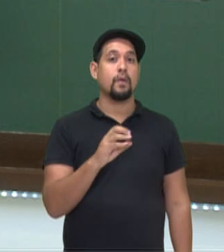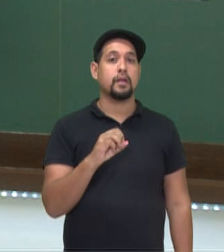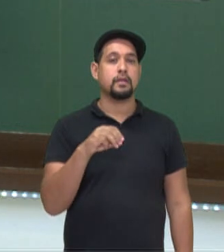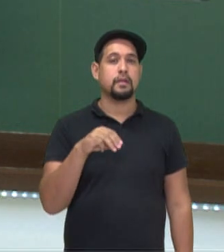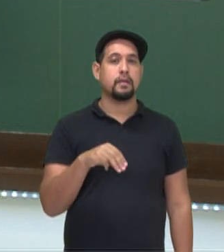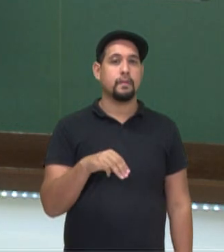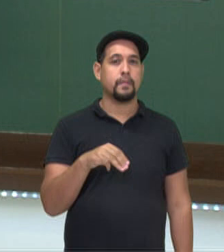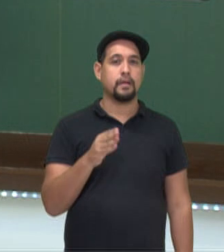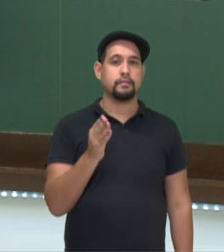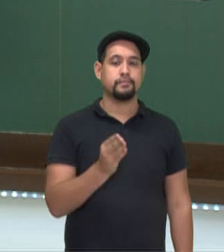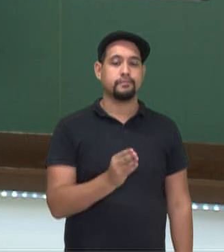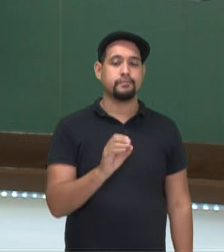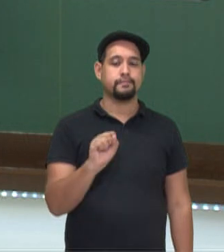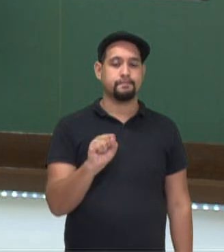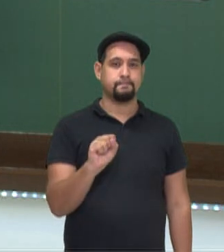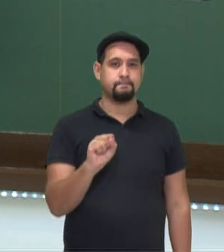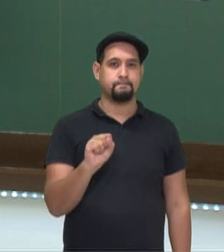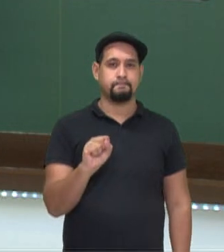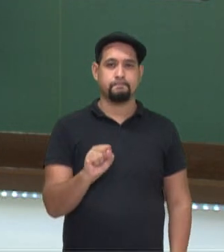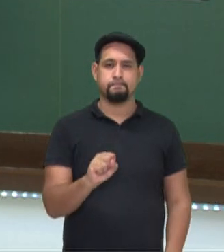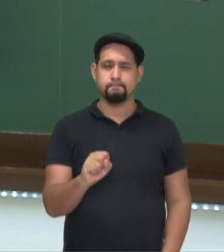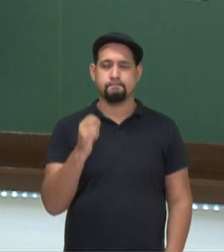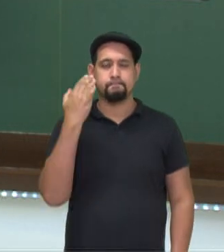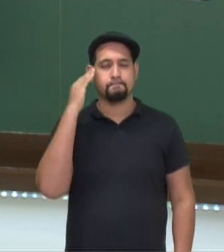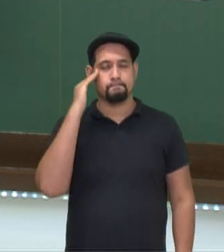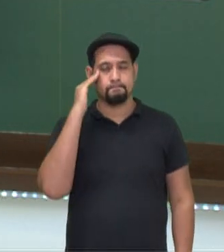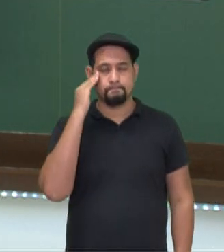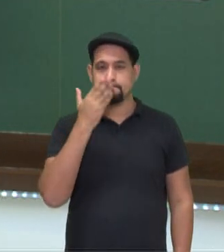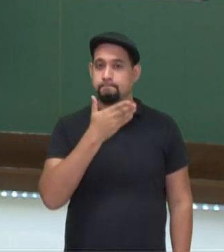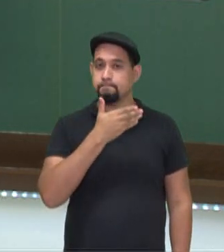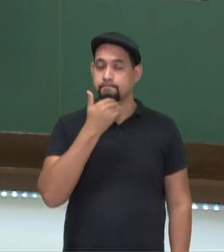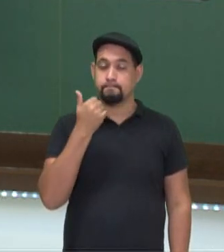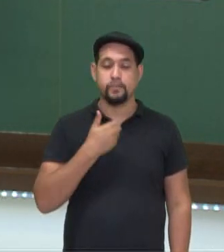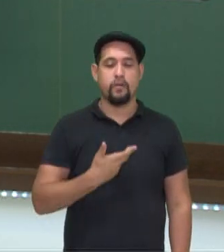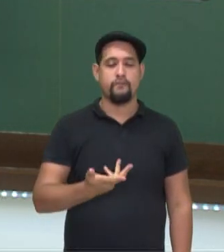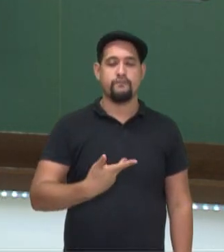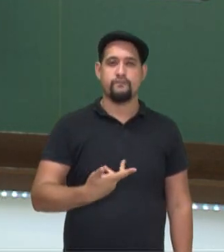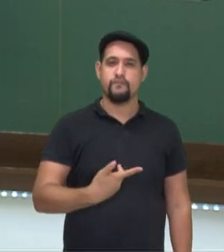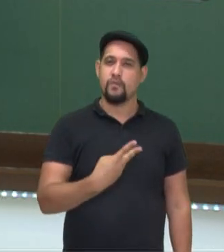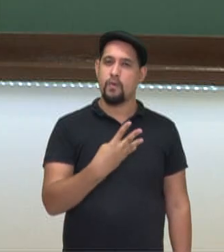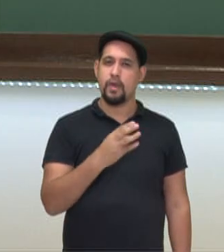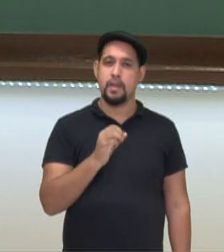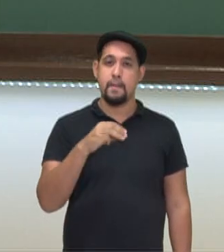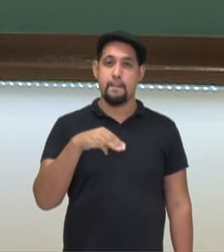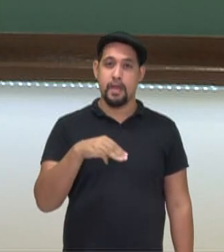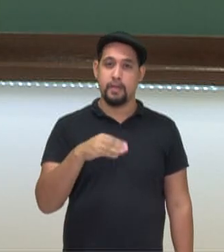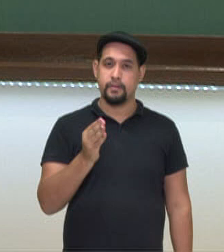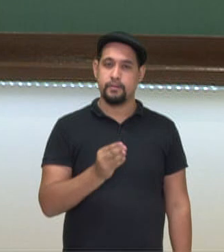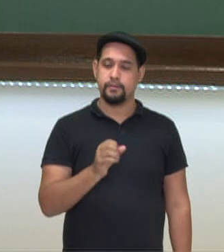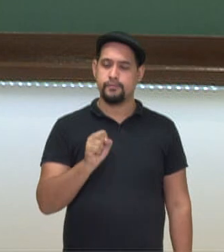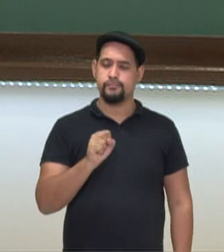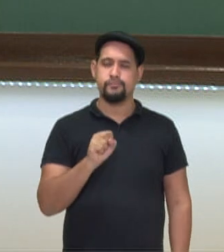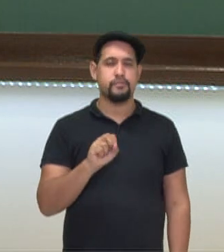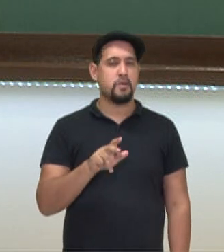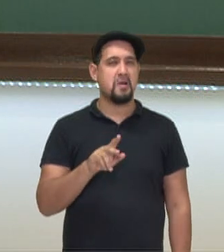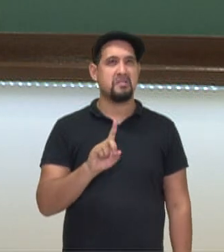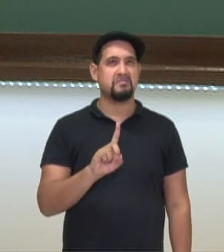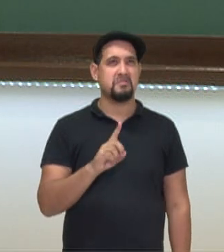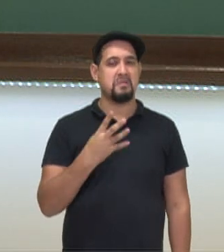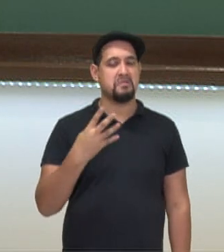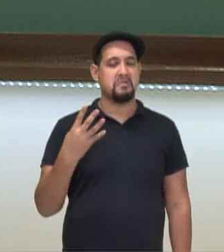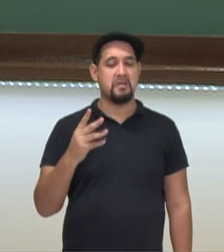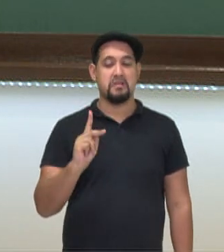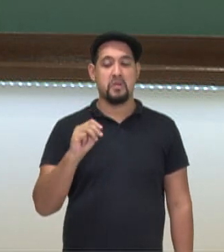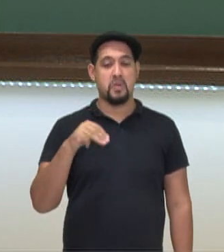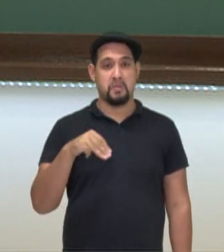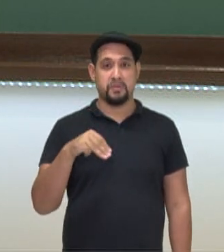segundo, tá? Só para você ter uma ideia, uma velocidade de 40 metros por segundo é de aproximadamente 144